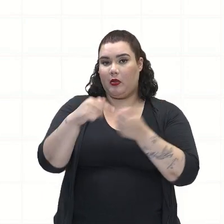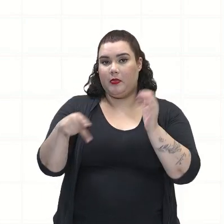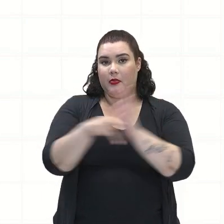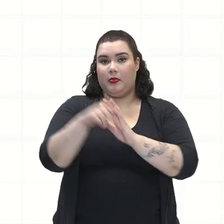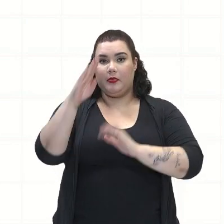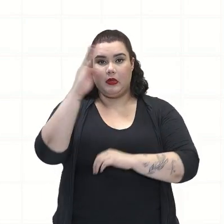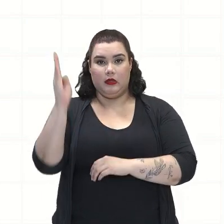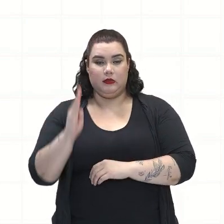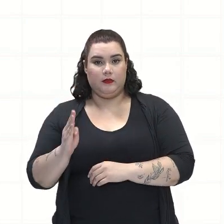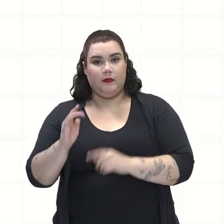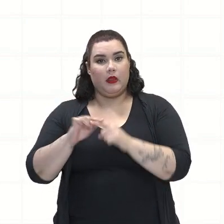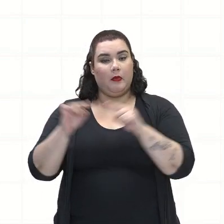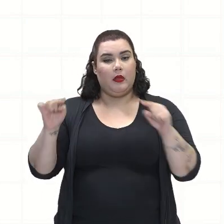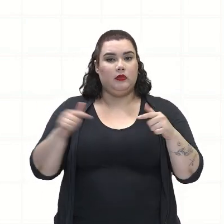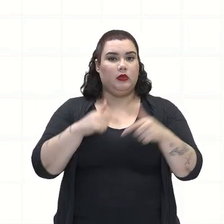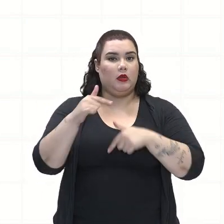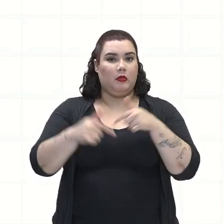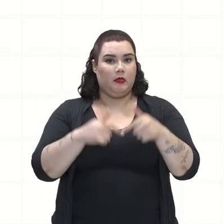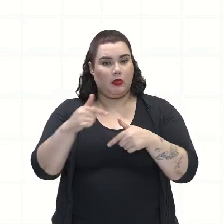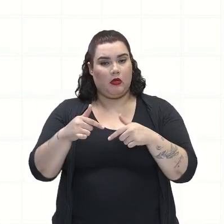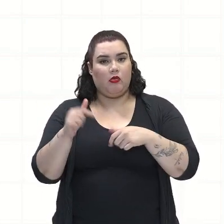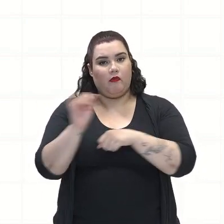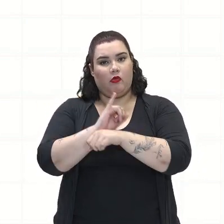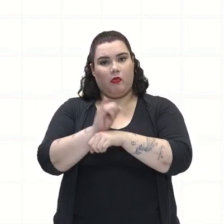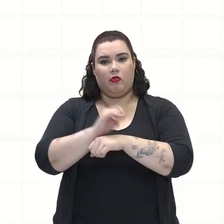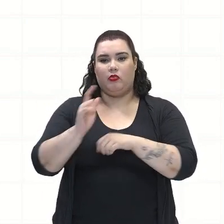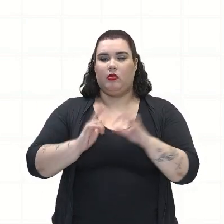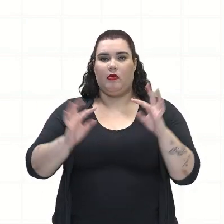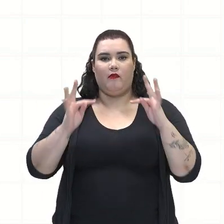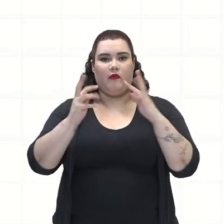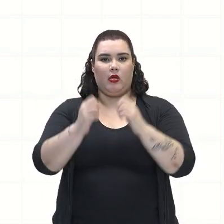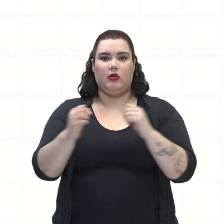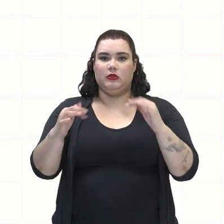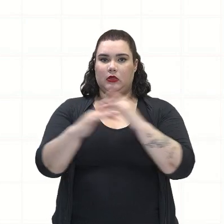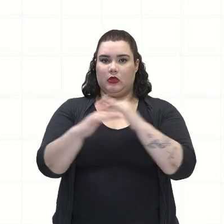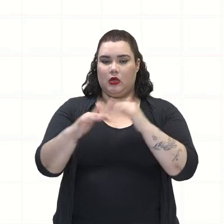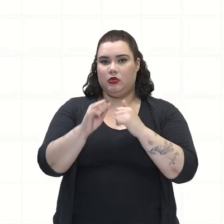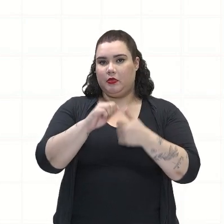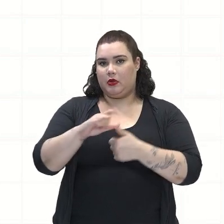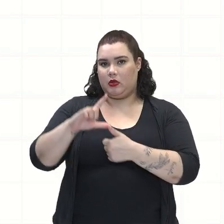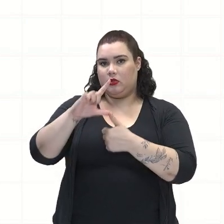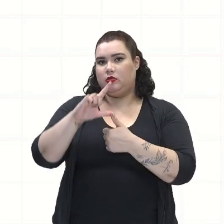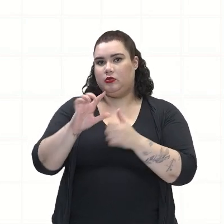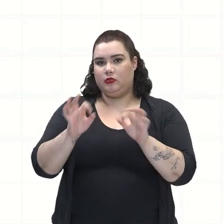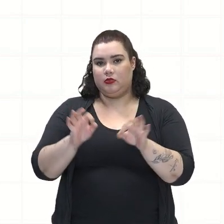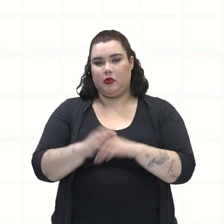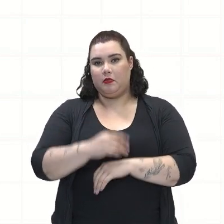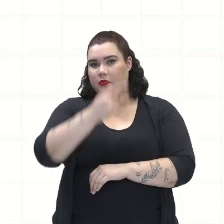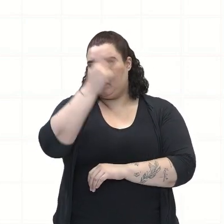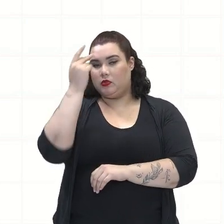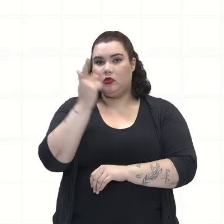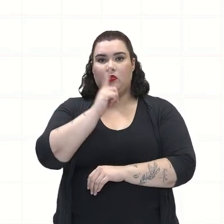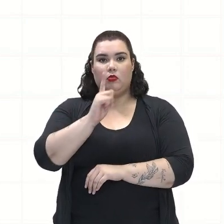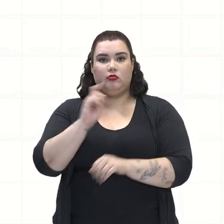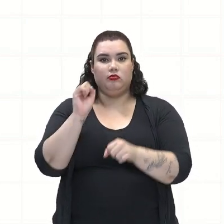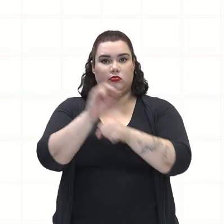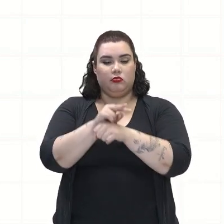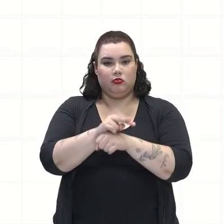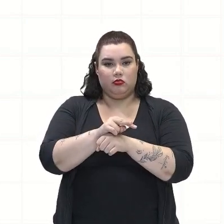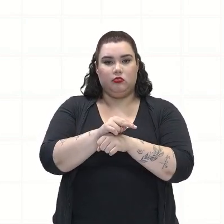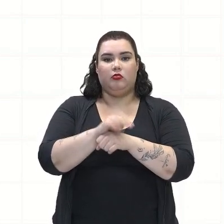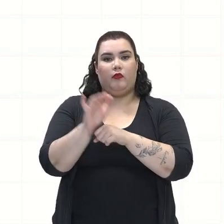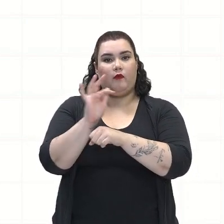Brasil. Mas o trabalho informal ele existe em todas as cidades da América Latina, né? Pessoas que não conseguem ser contratadas de